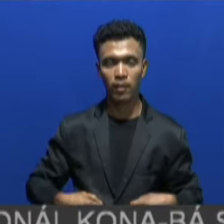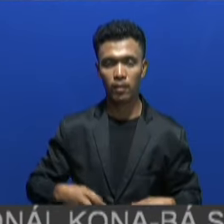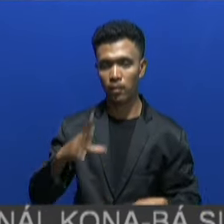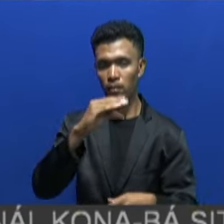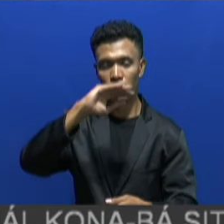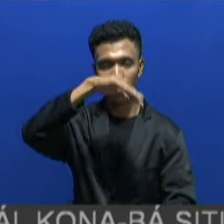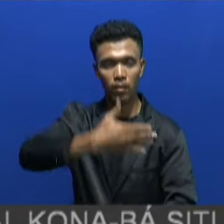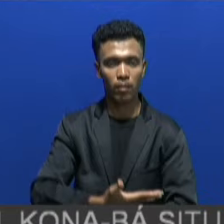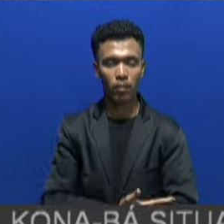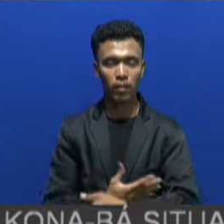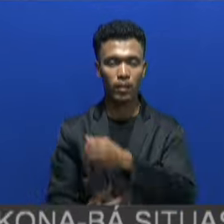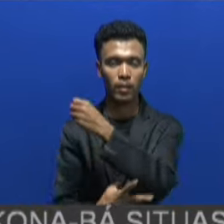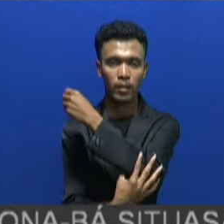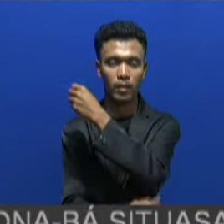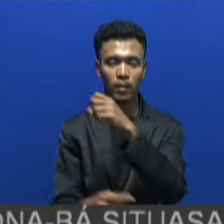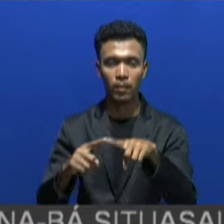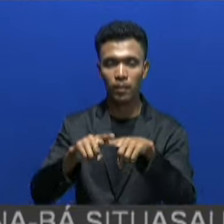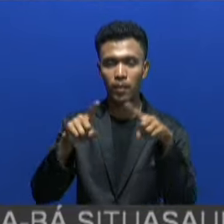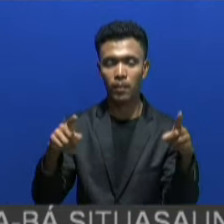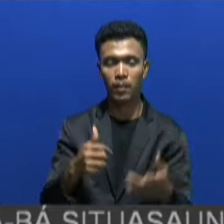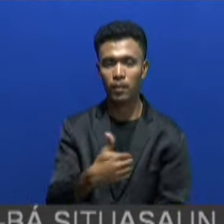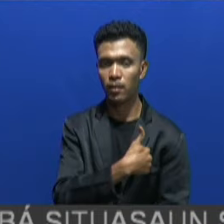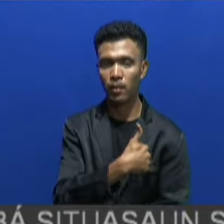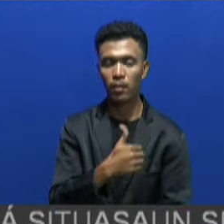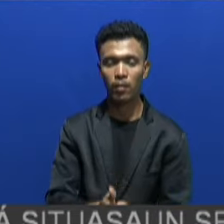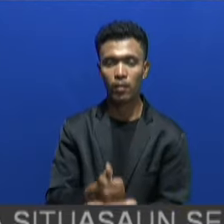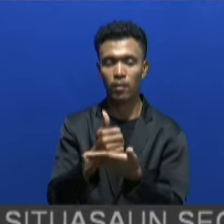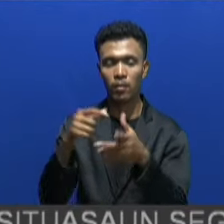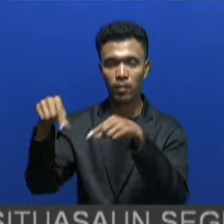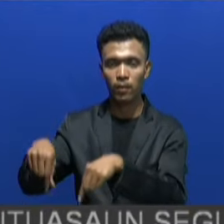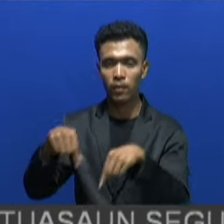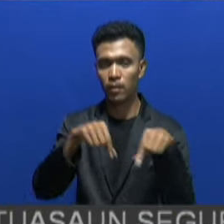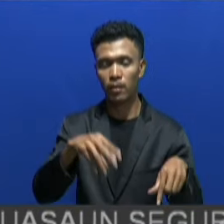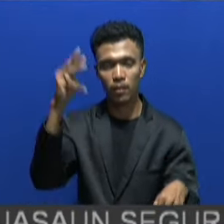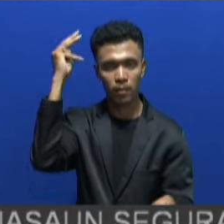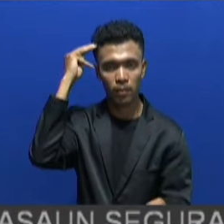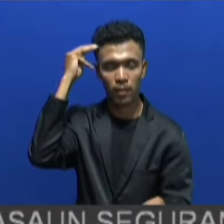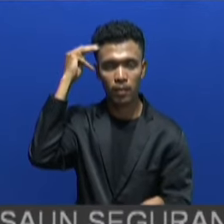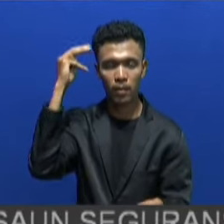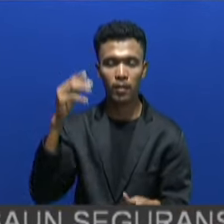anquiac, mais bem se deu que for azul subsídio ruma, a deficiência mental luta.